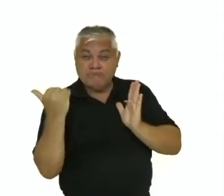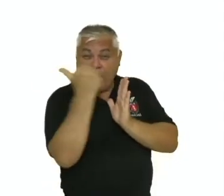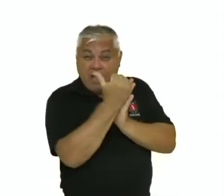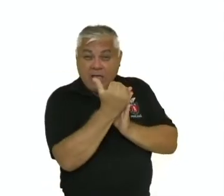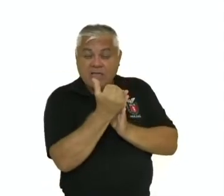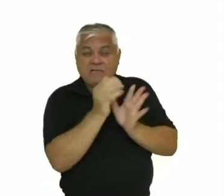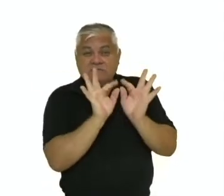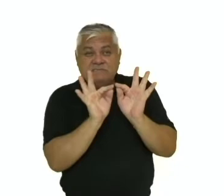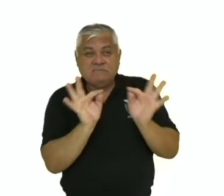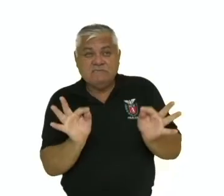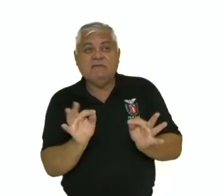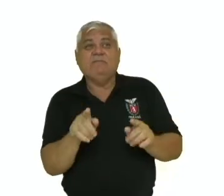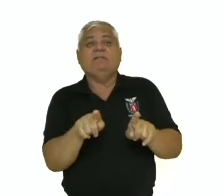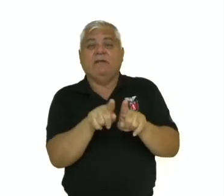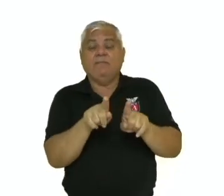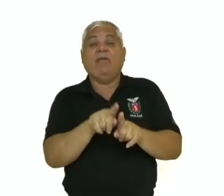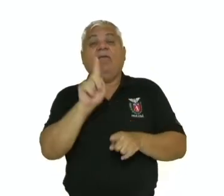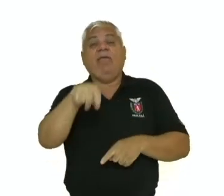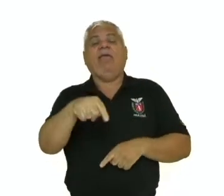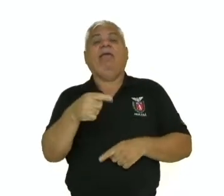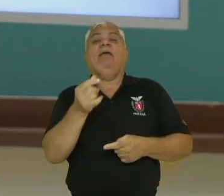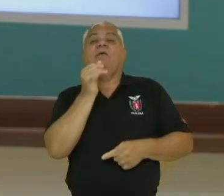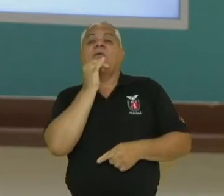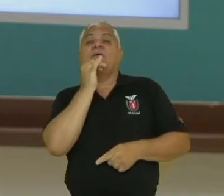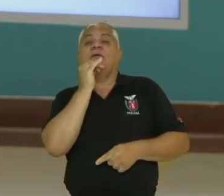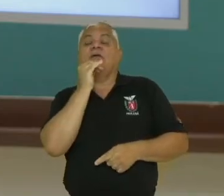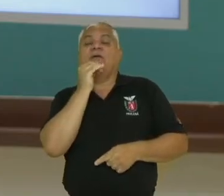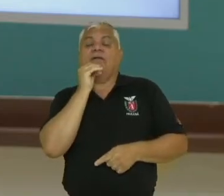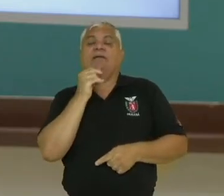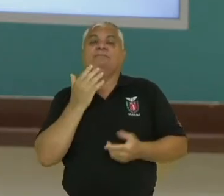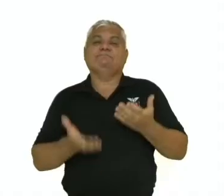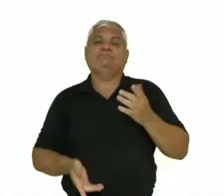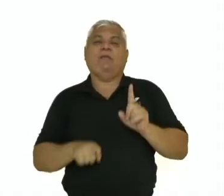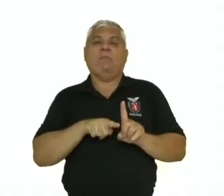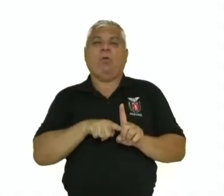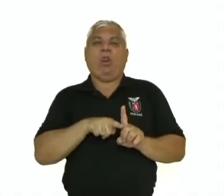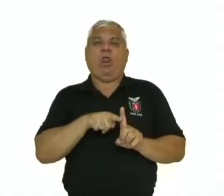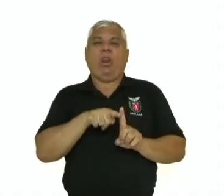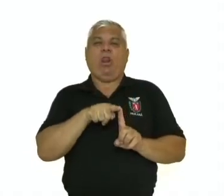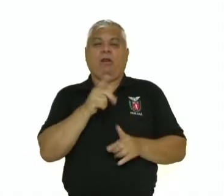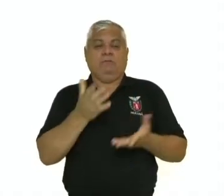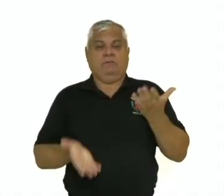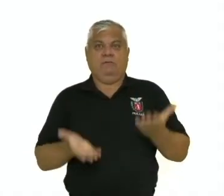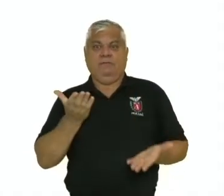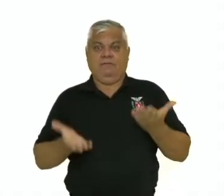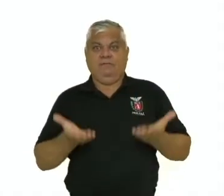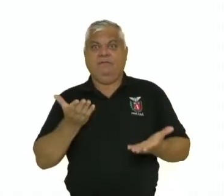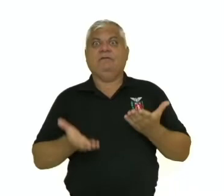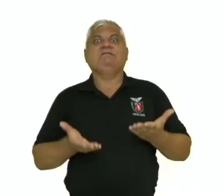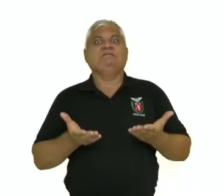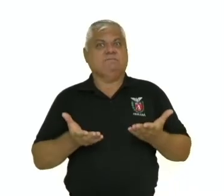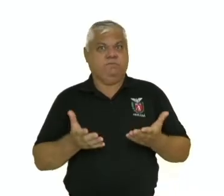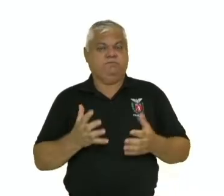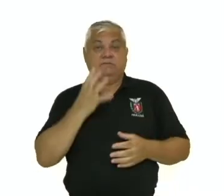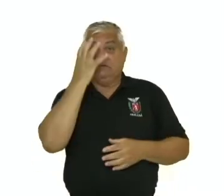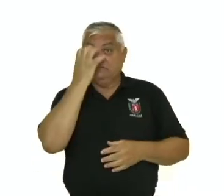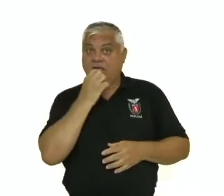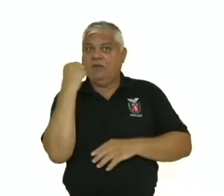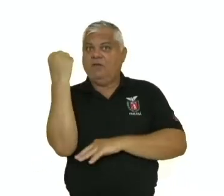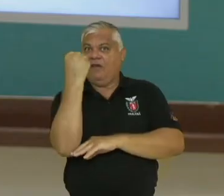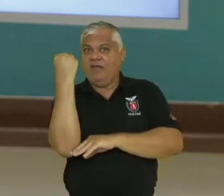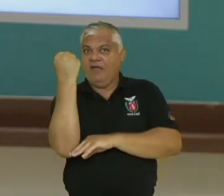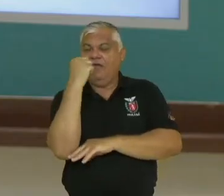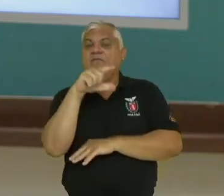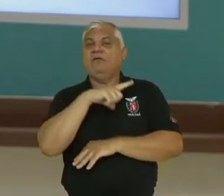os refinados, também está relacionado então à obesidade, um problema muito sério que acarreta em diversos